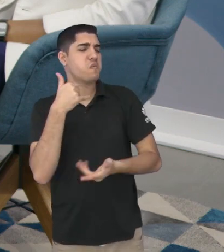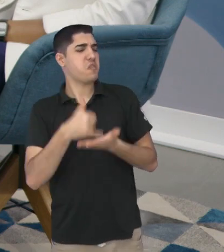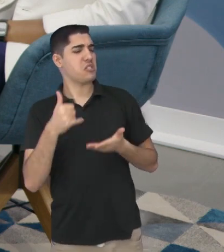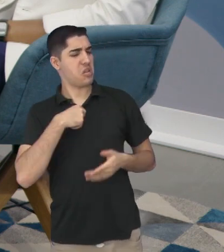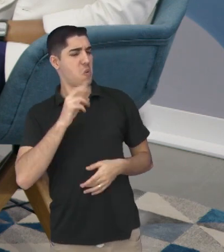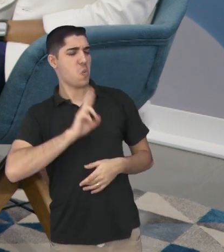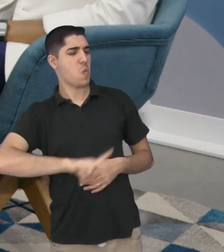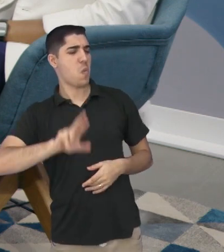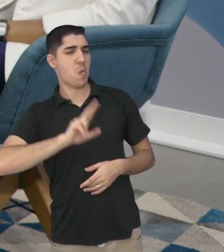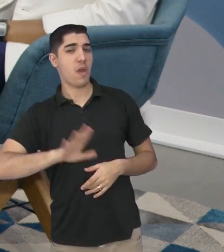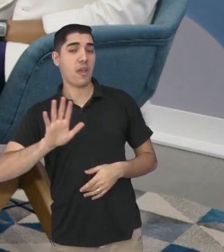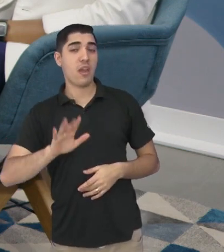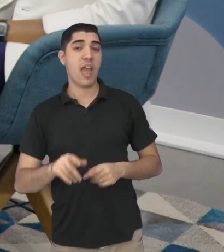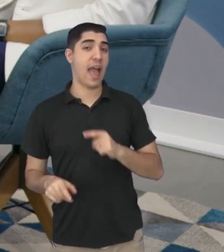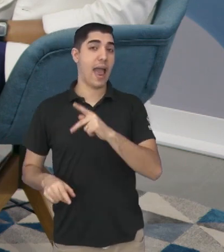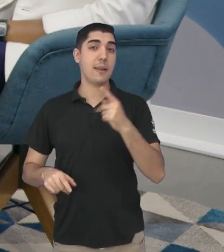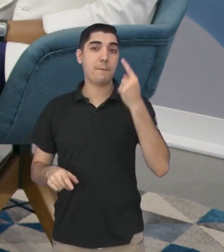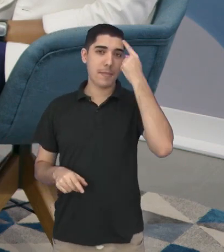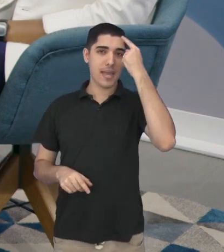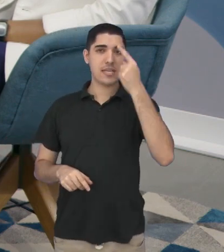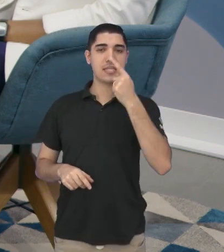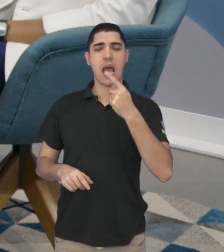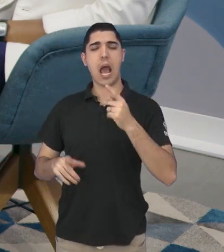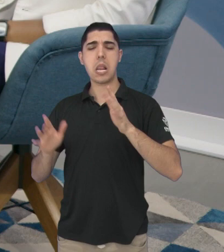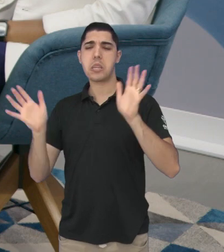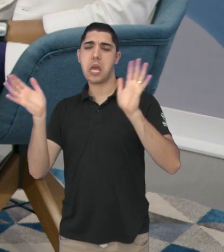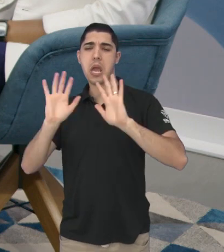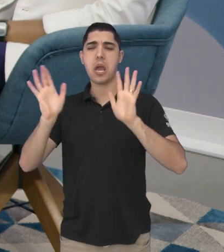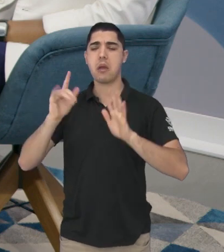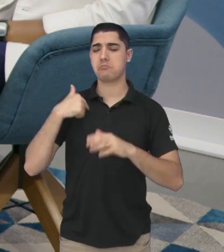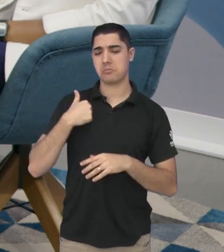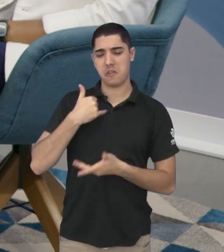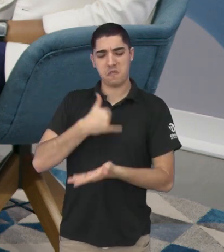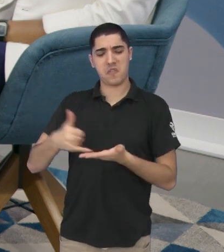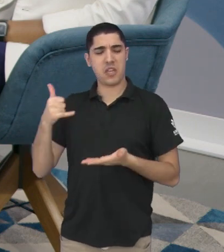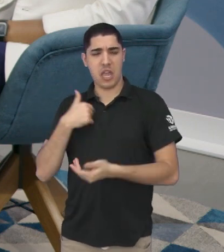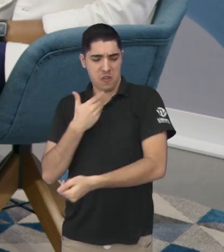vezes usa de uma forma corriqueira, enfim.